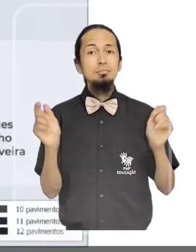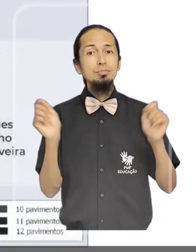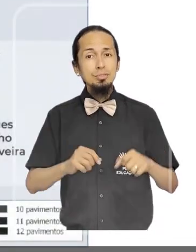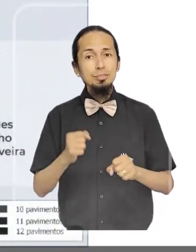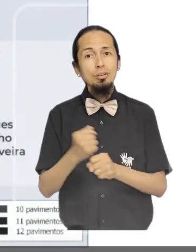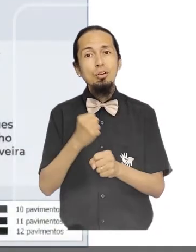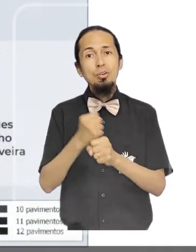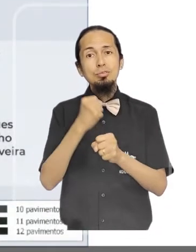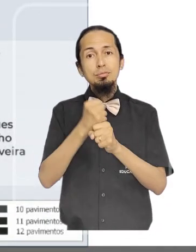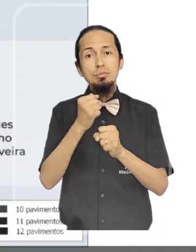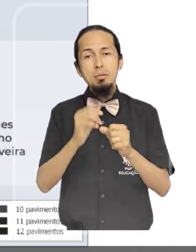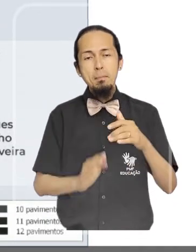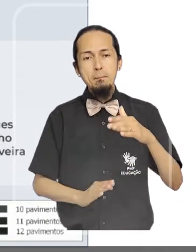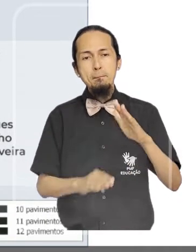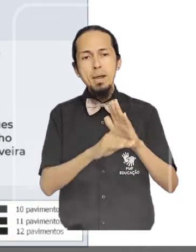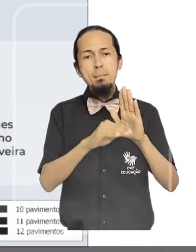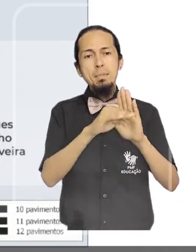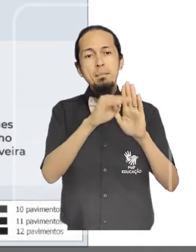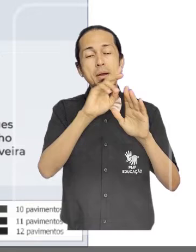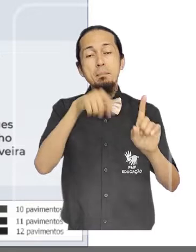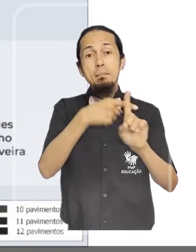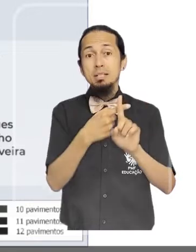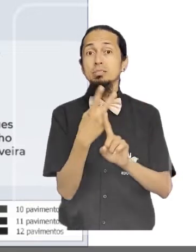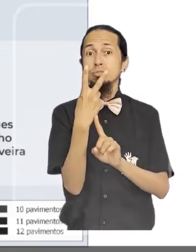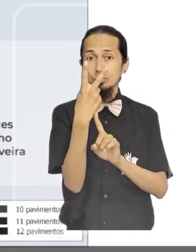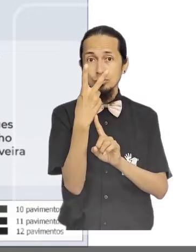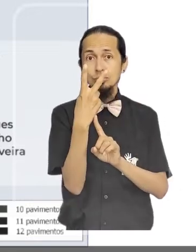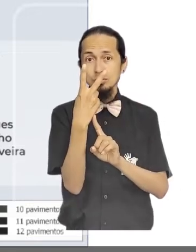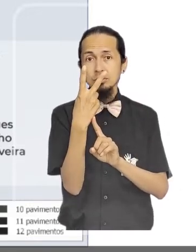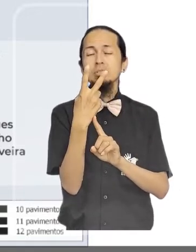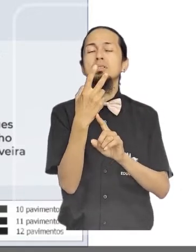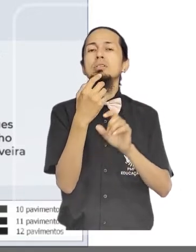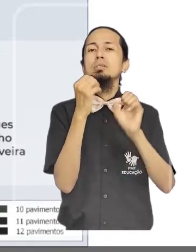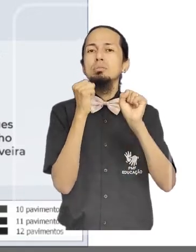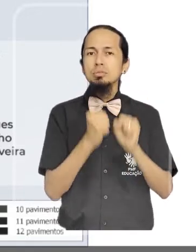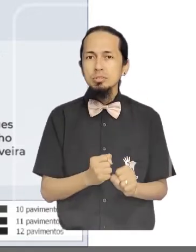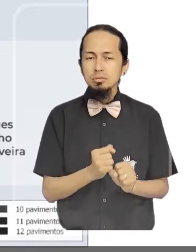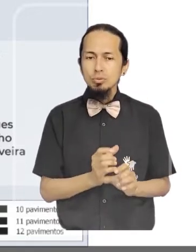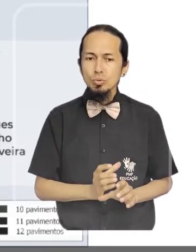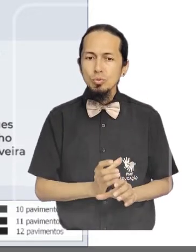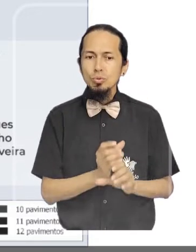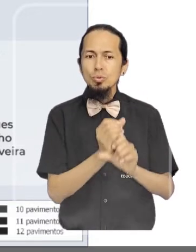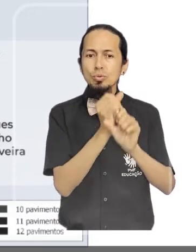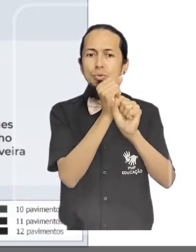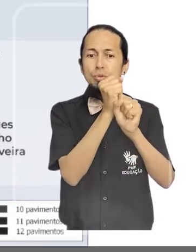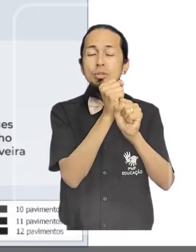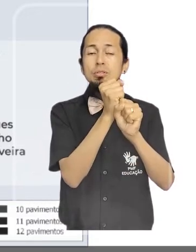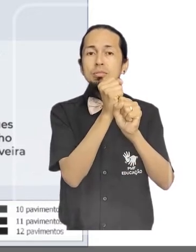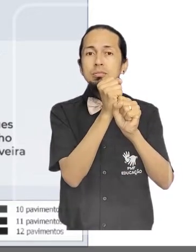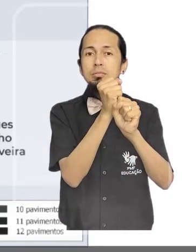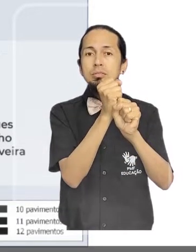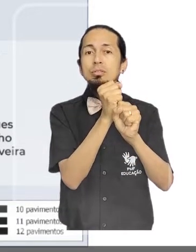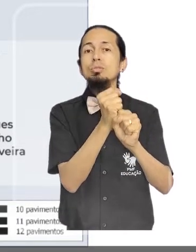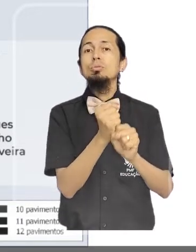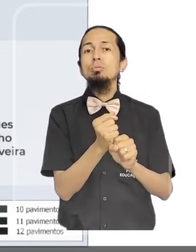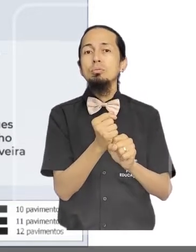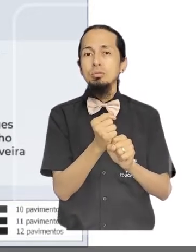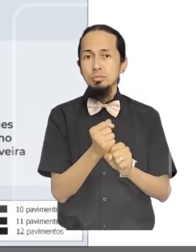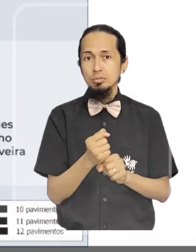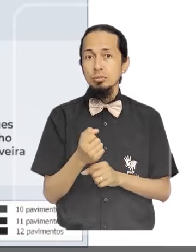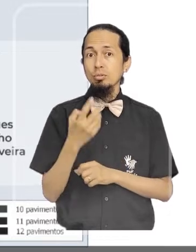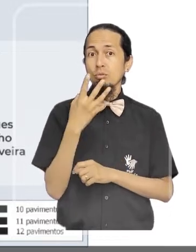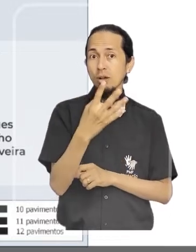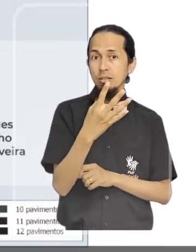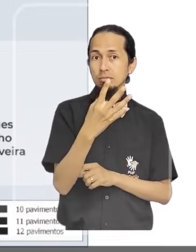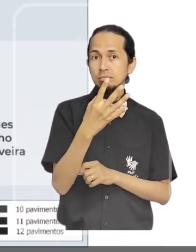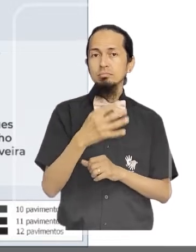Áreas onde já é permitida a construção de no máximo 2 pavimentos poderão somar, mediante outorga onerosa, até 2 pavimentos,